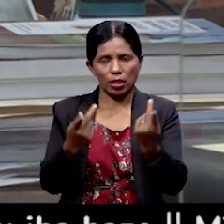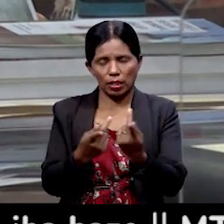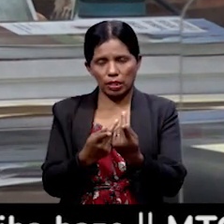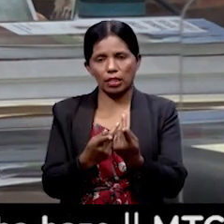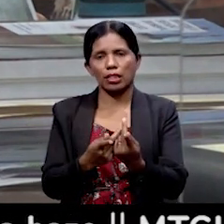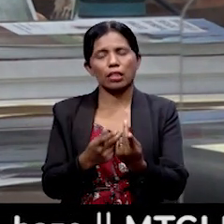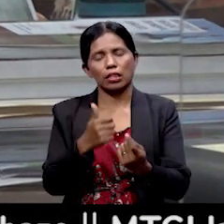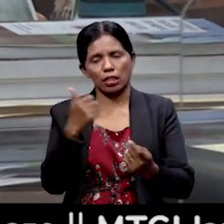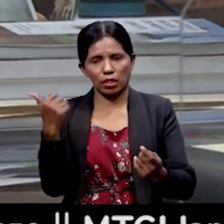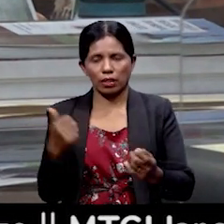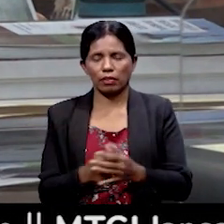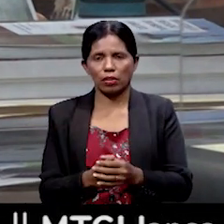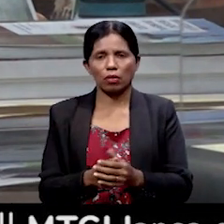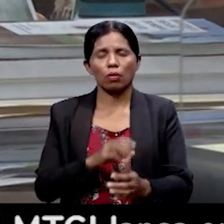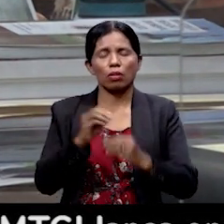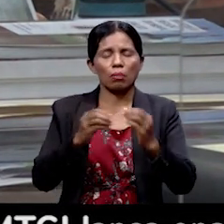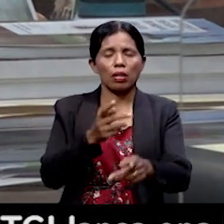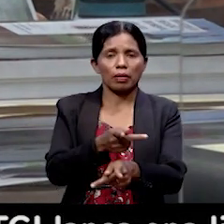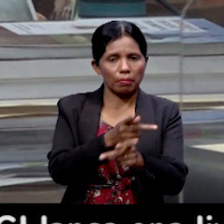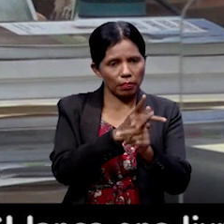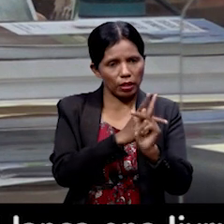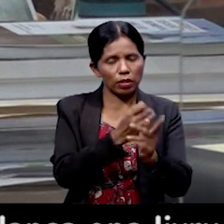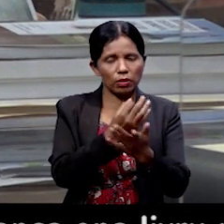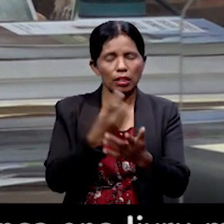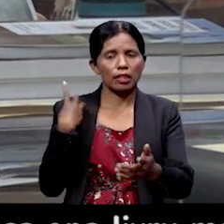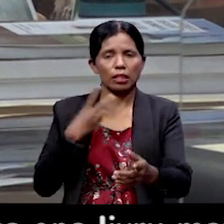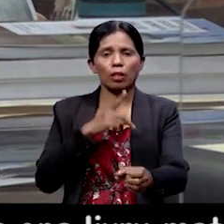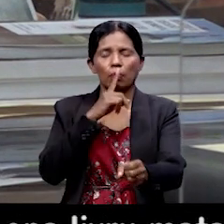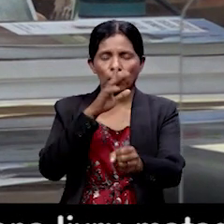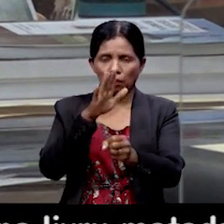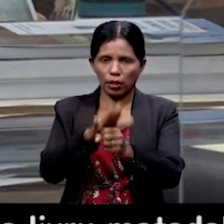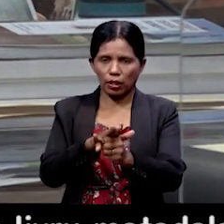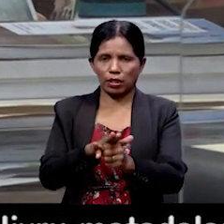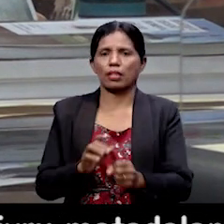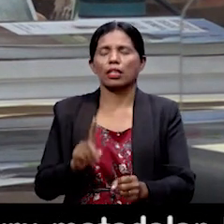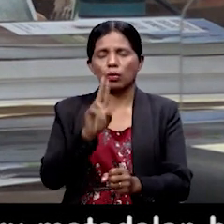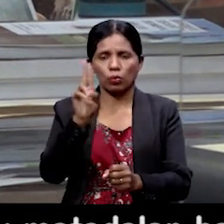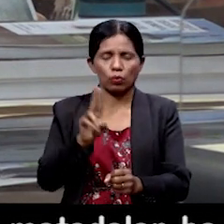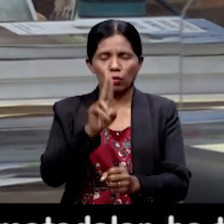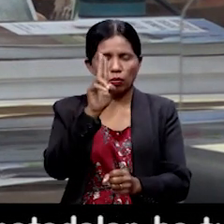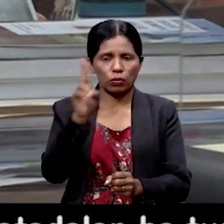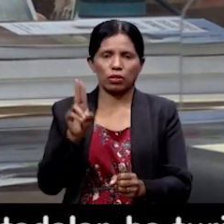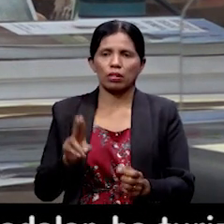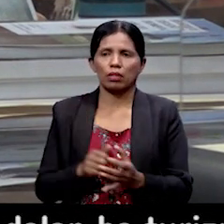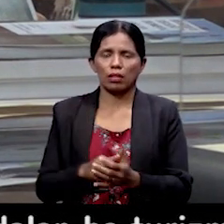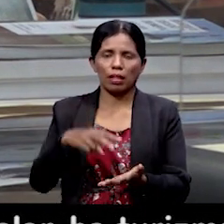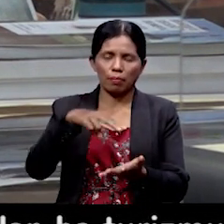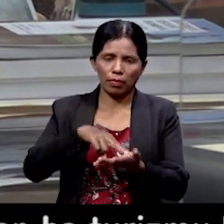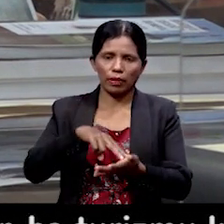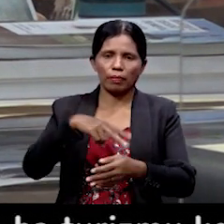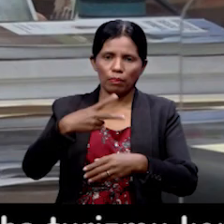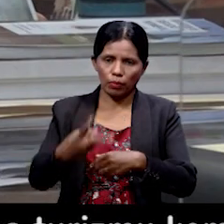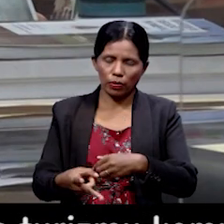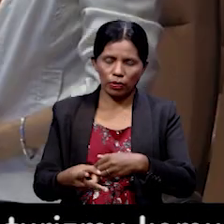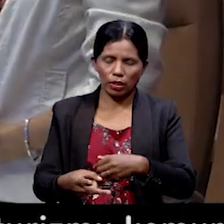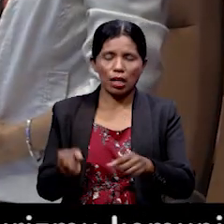um lado, liga o crédito, não seja prometemos na execução. Hamrik Munu.